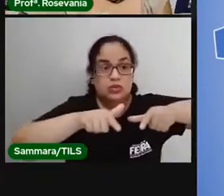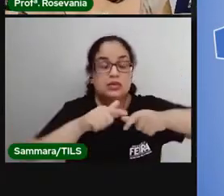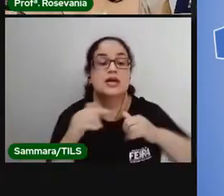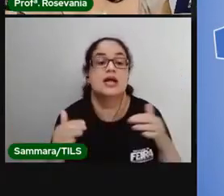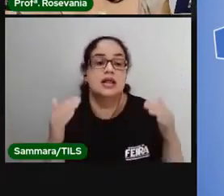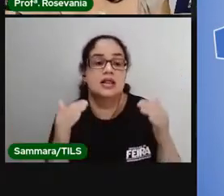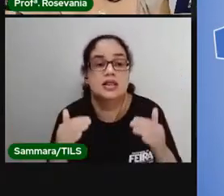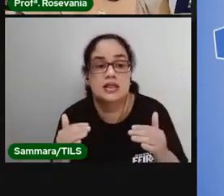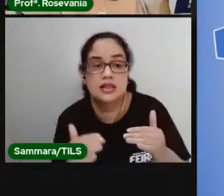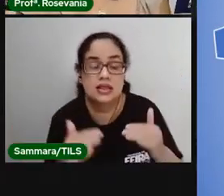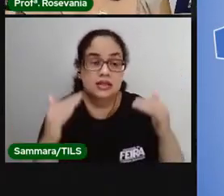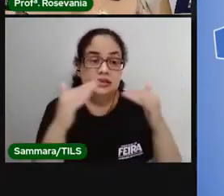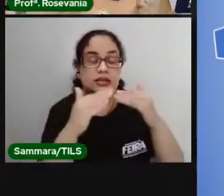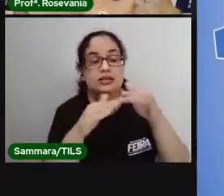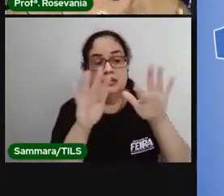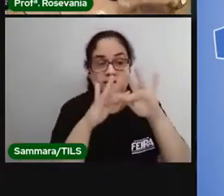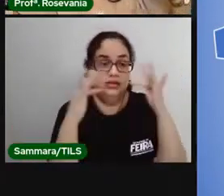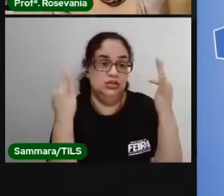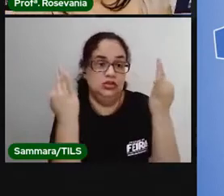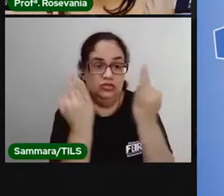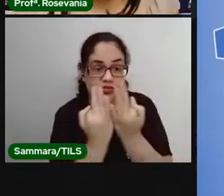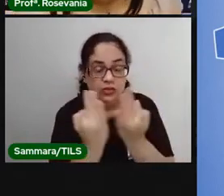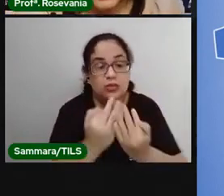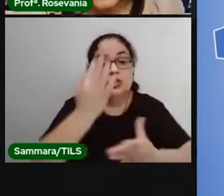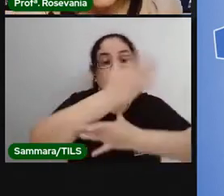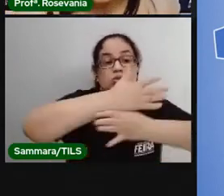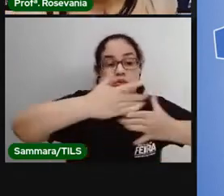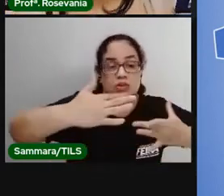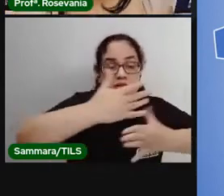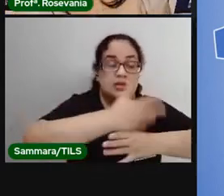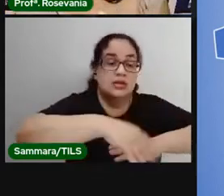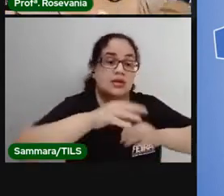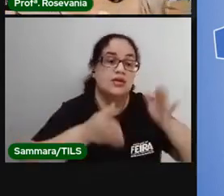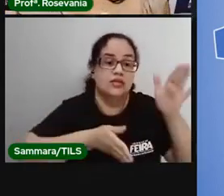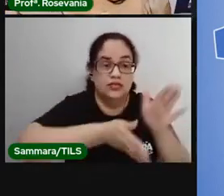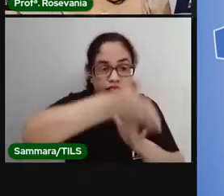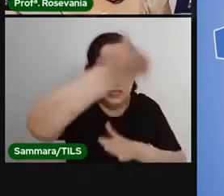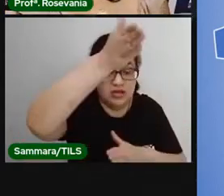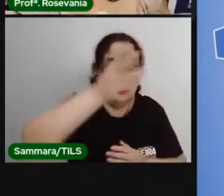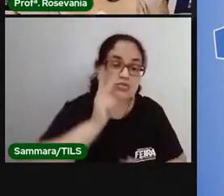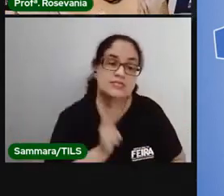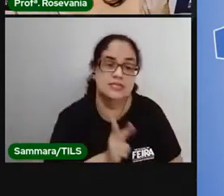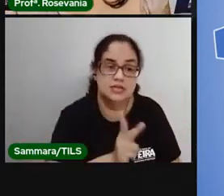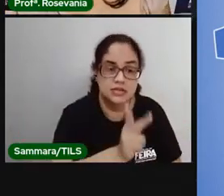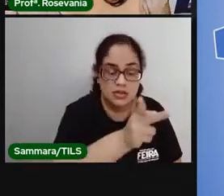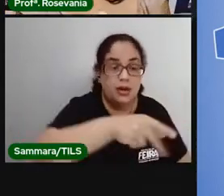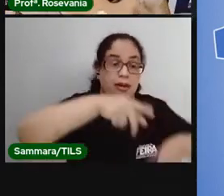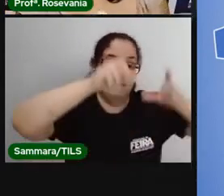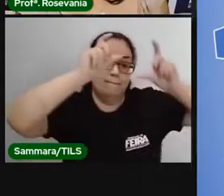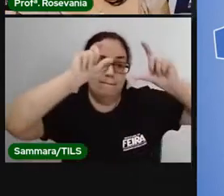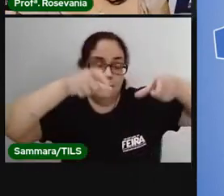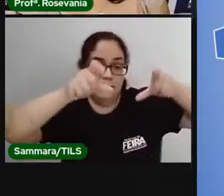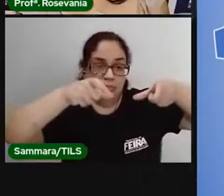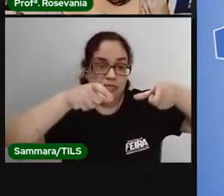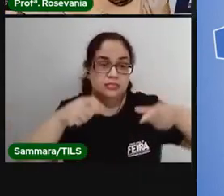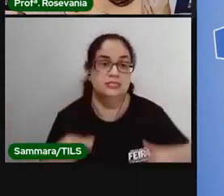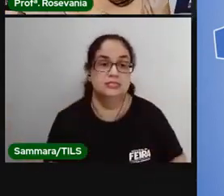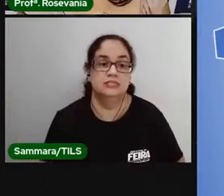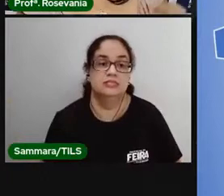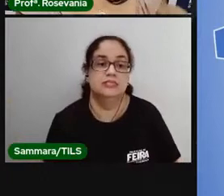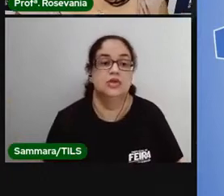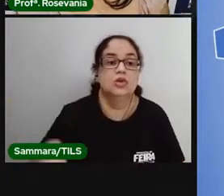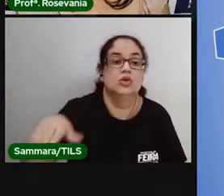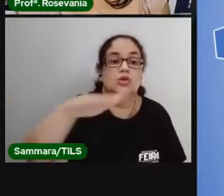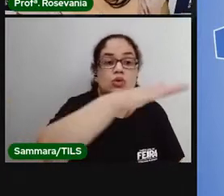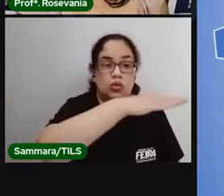casa dos parentes, né, uma cidade que a gente viaja sempre. Então, é considerado o lugar, é aquele